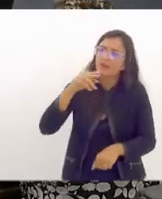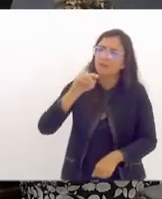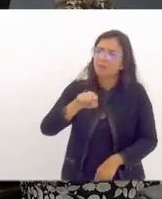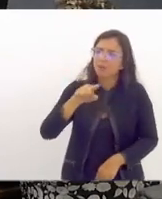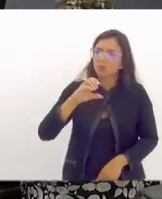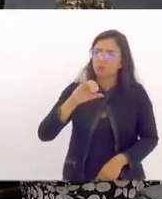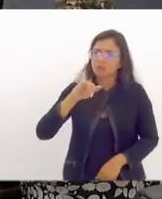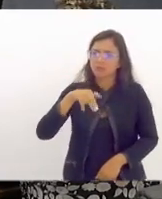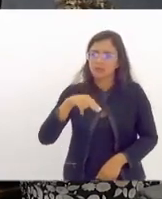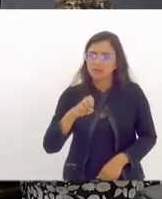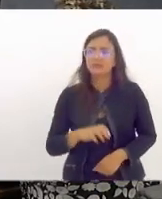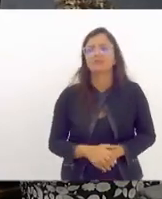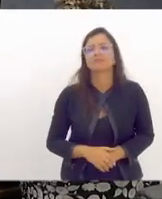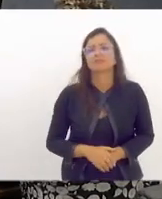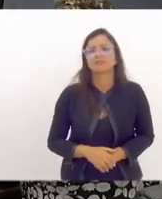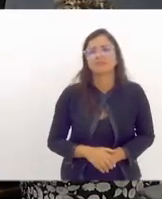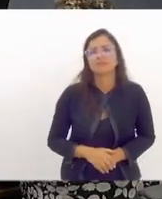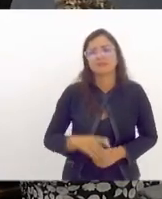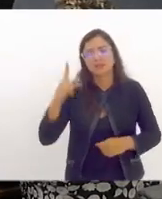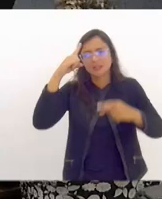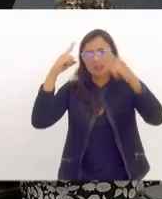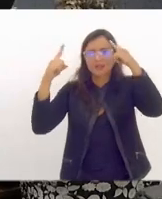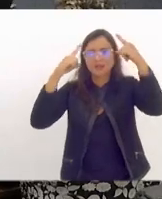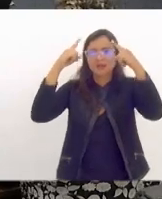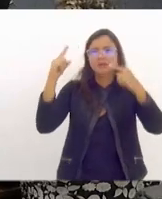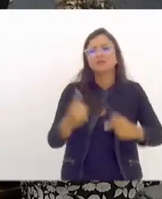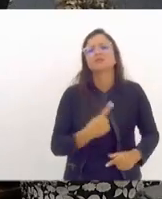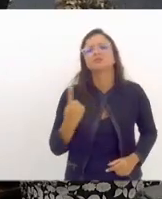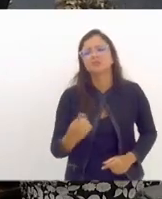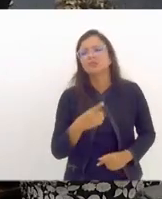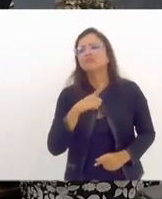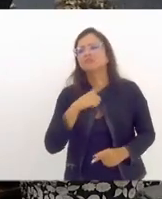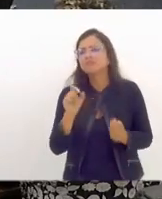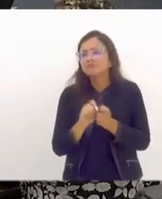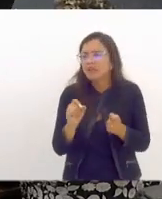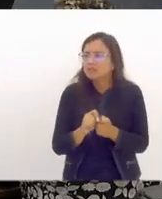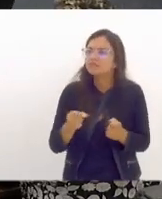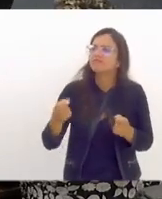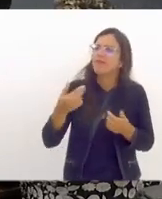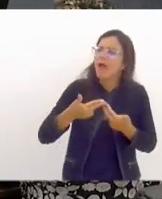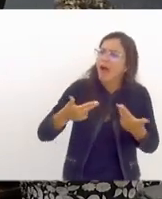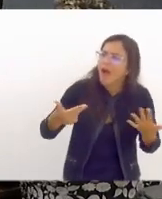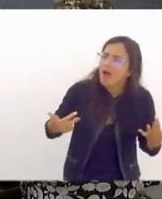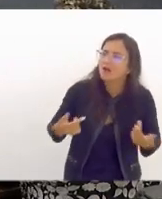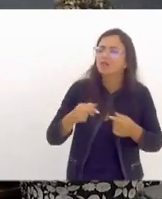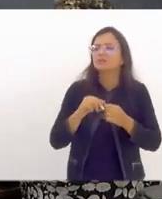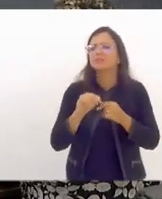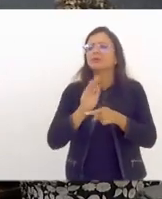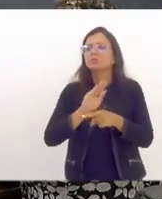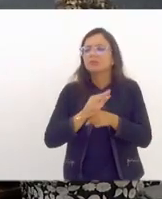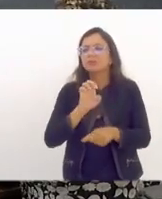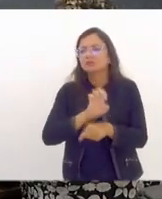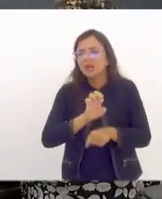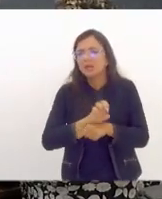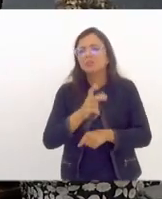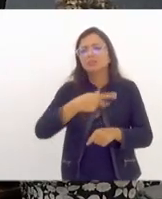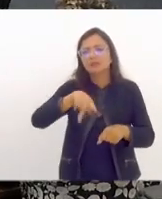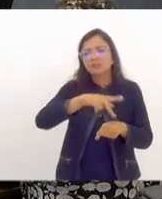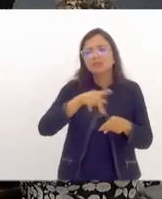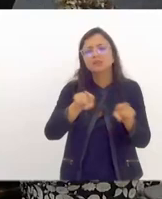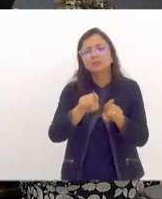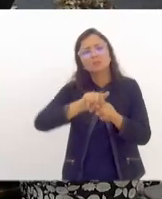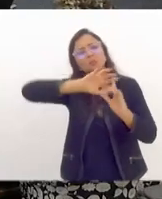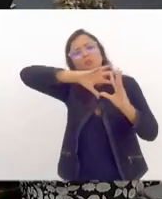a essa comissão que lembrou-se dos nossos serviços prestado ao estado ao país é o cinema Mundial mas